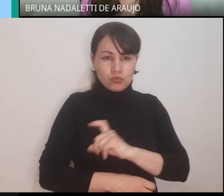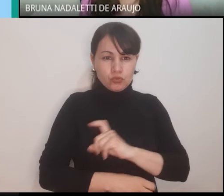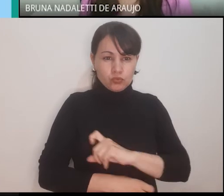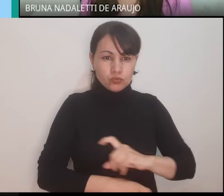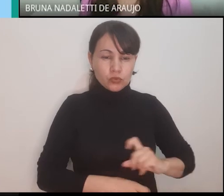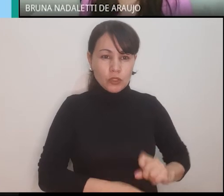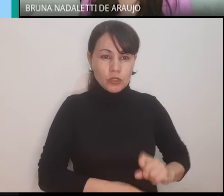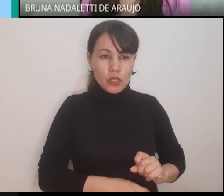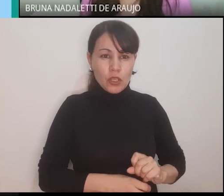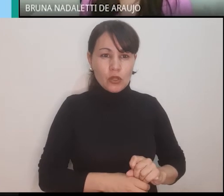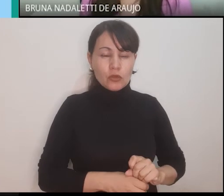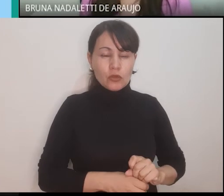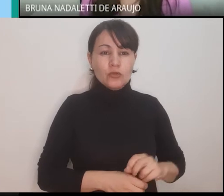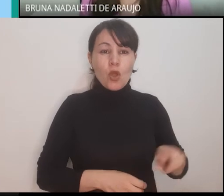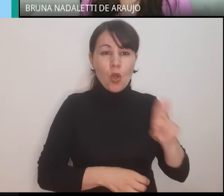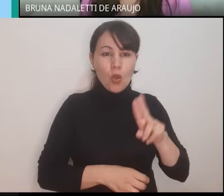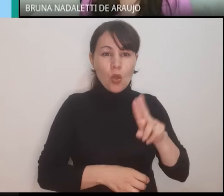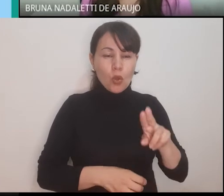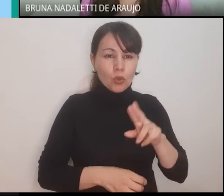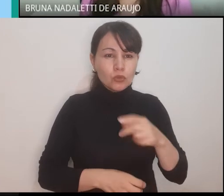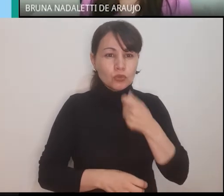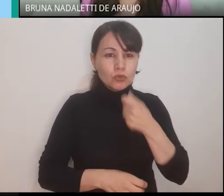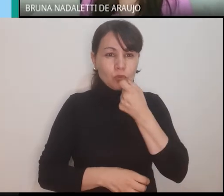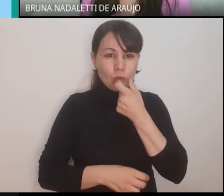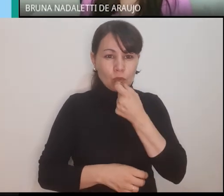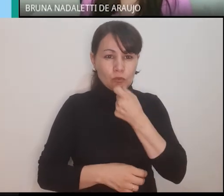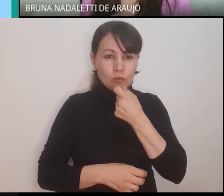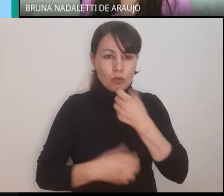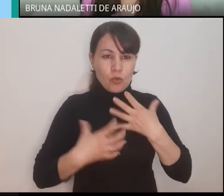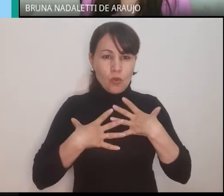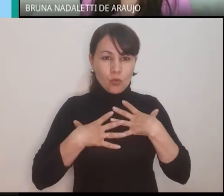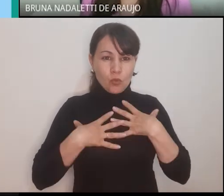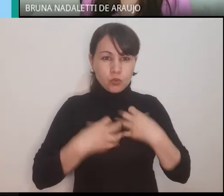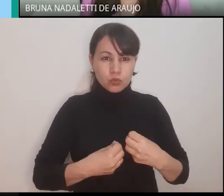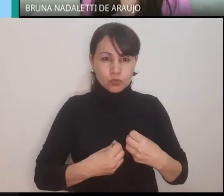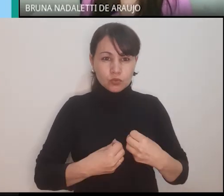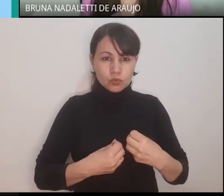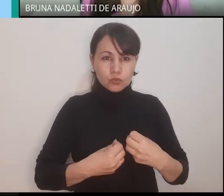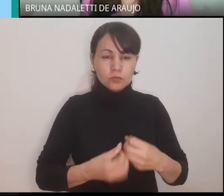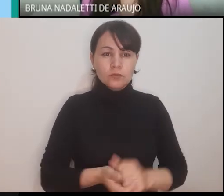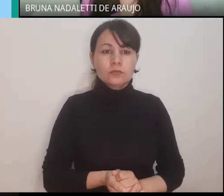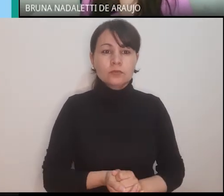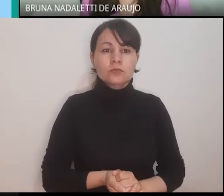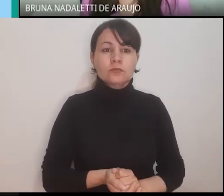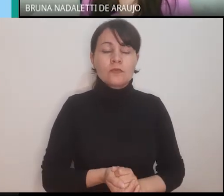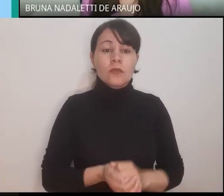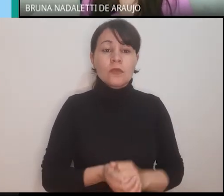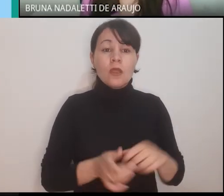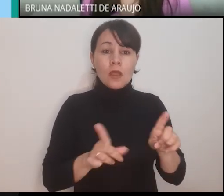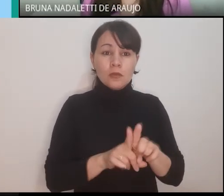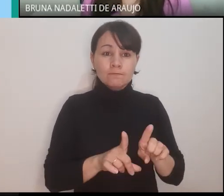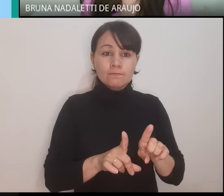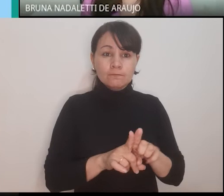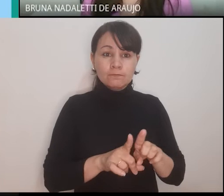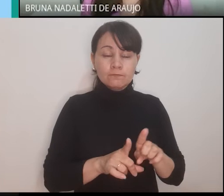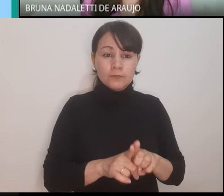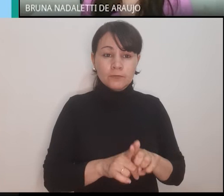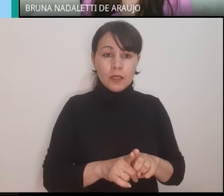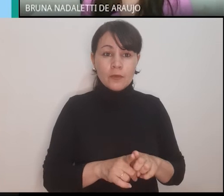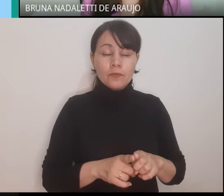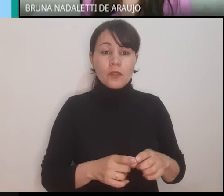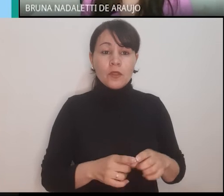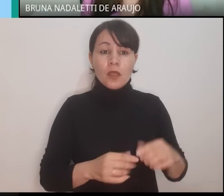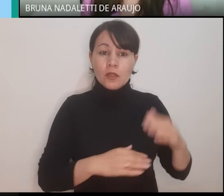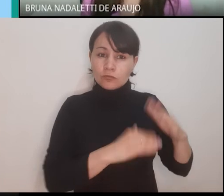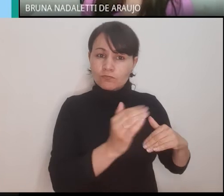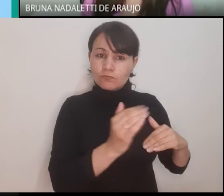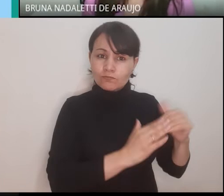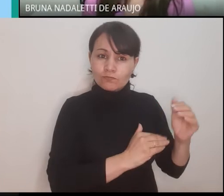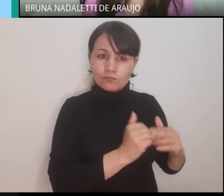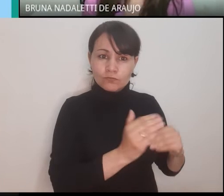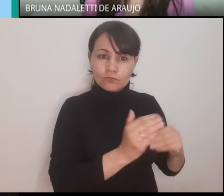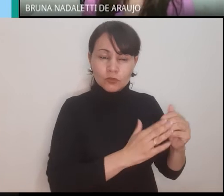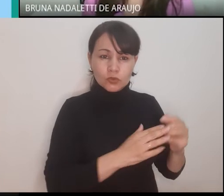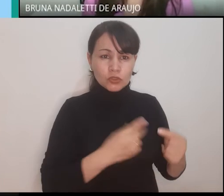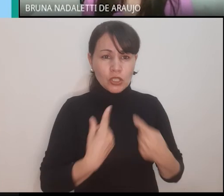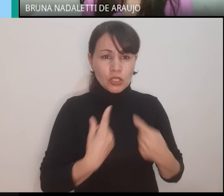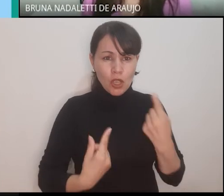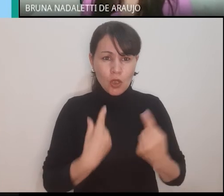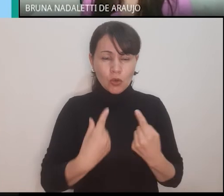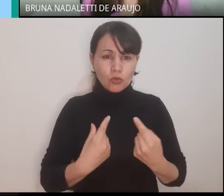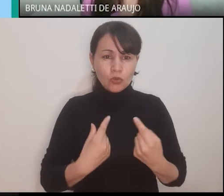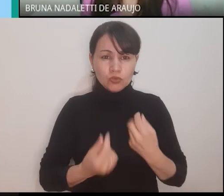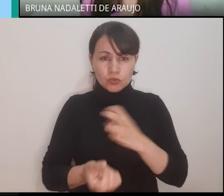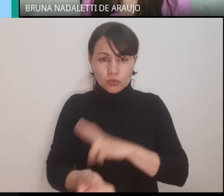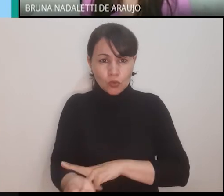outra classe medicamentosa administrada no paciente. E também eles produzem alguns